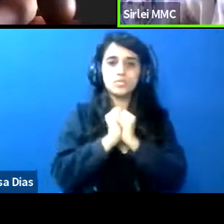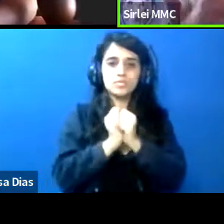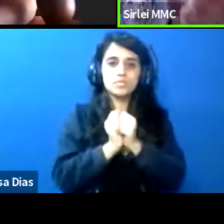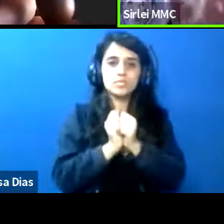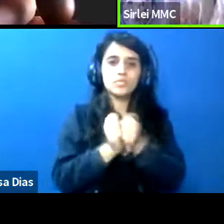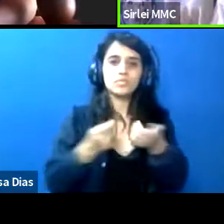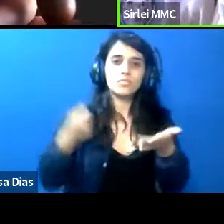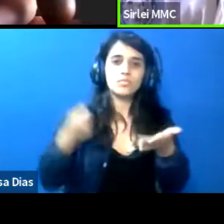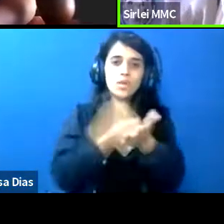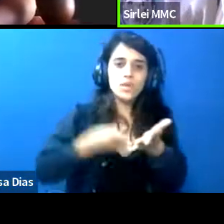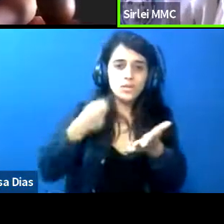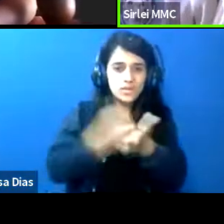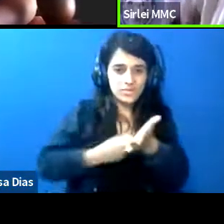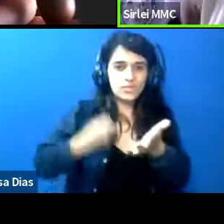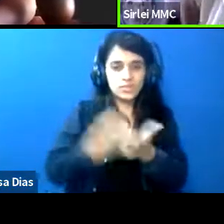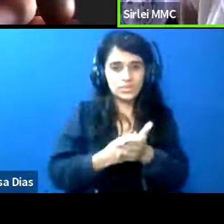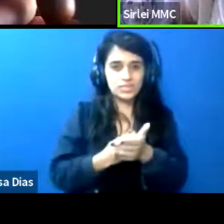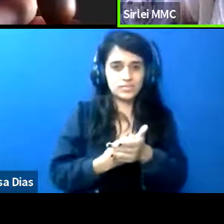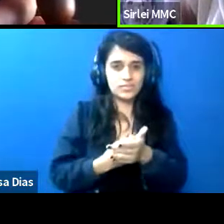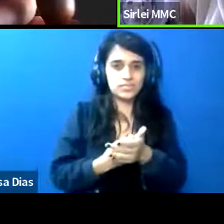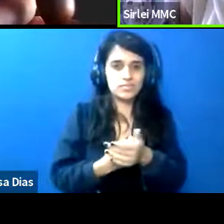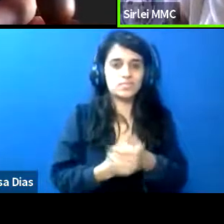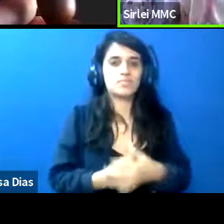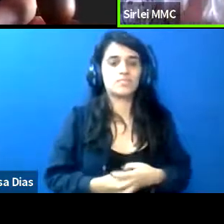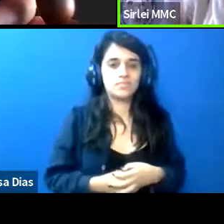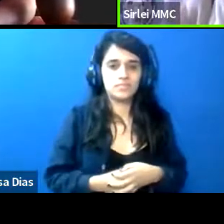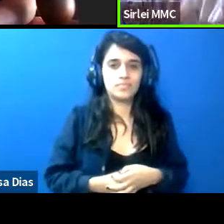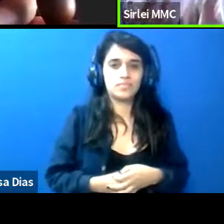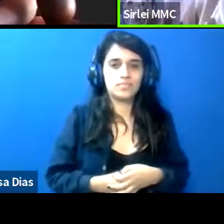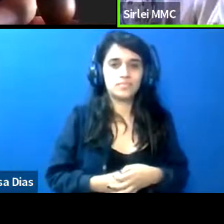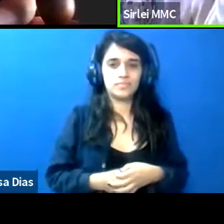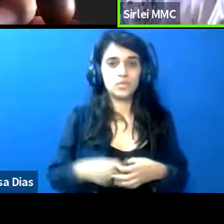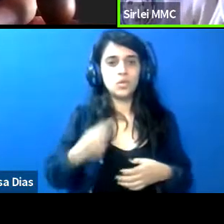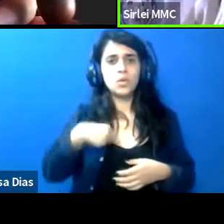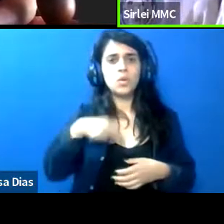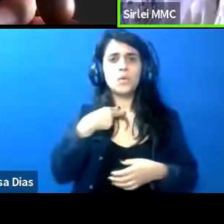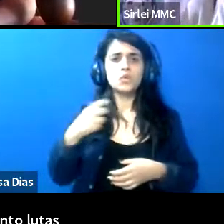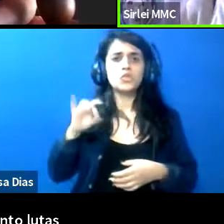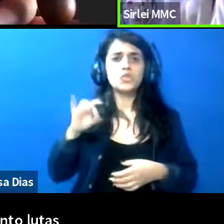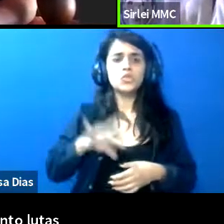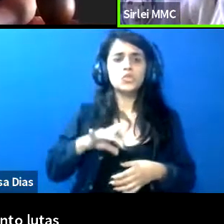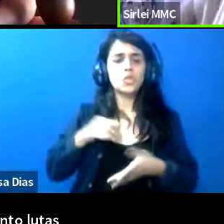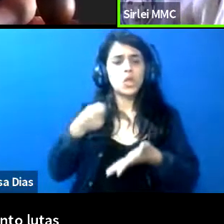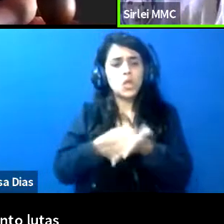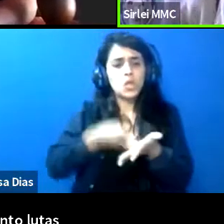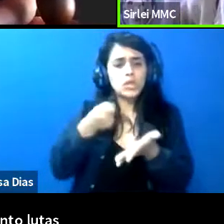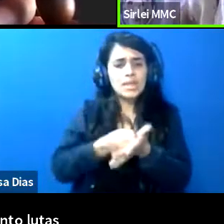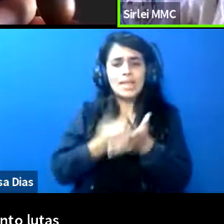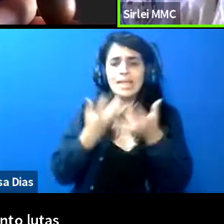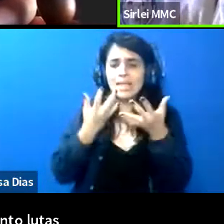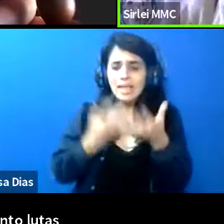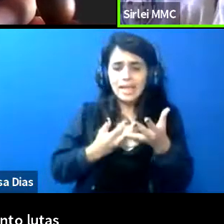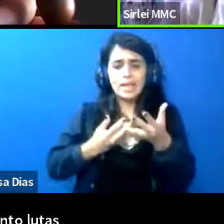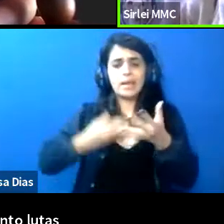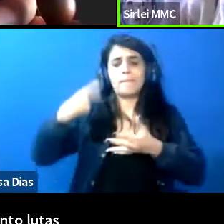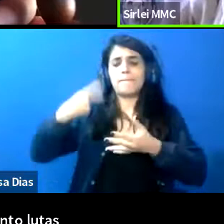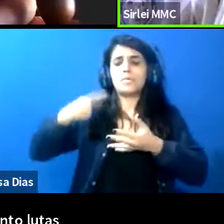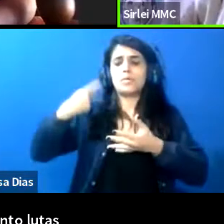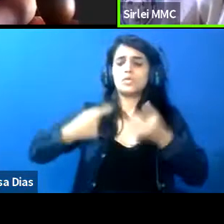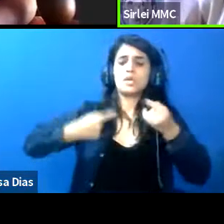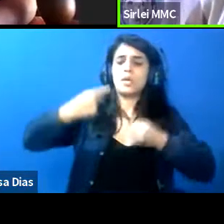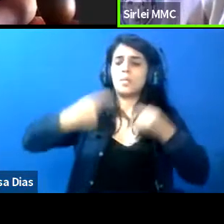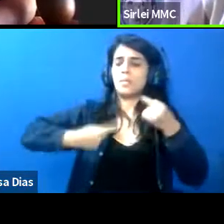lutas consubstanciais. Nós não podemos apenas lutar por políticas públicas,